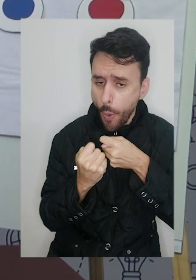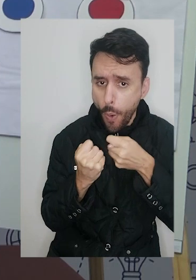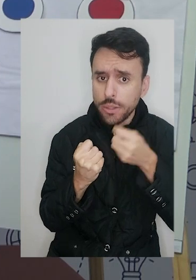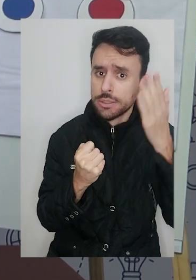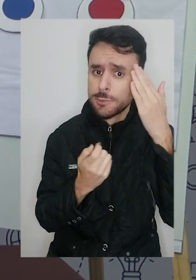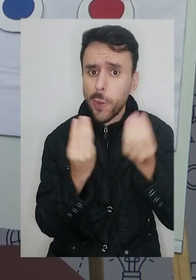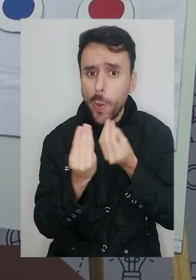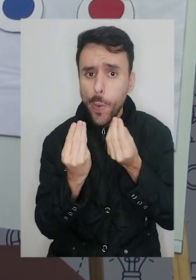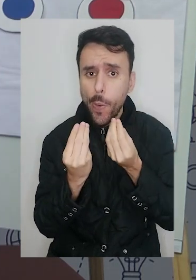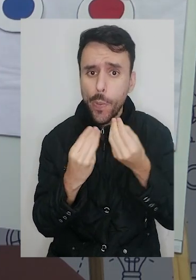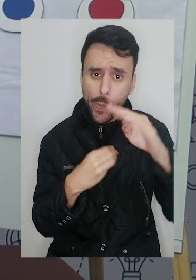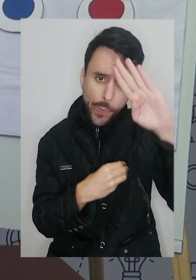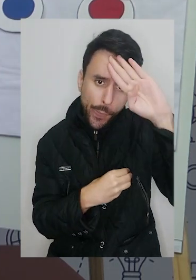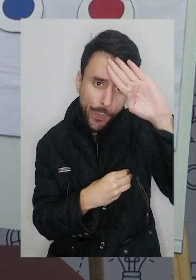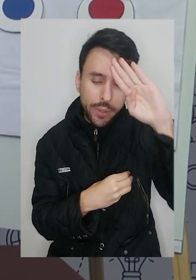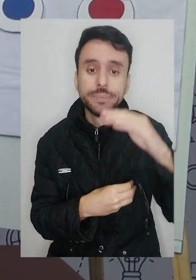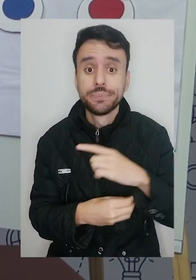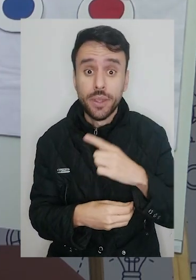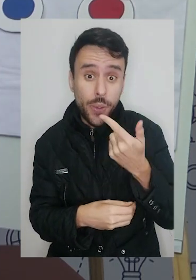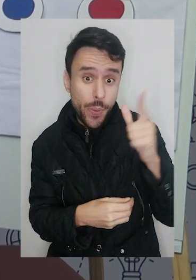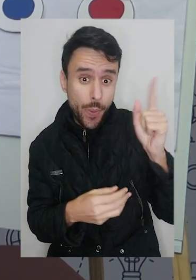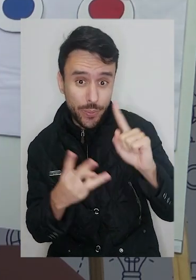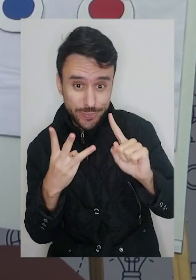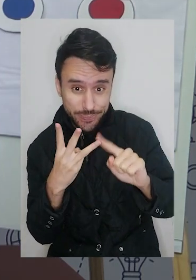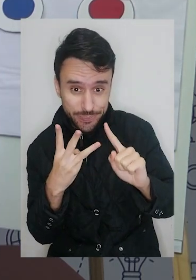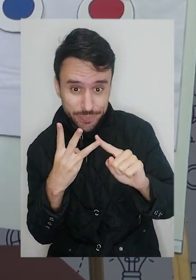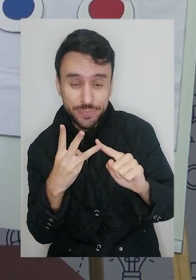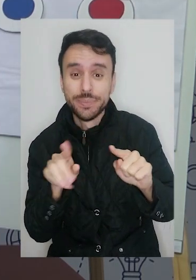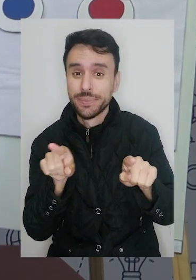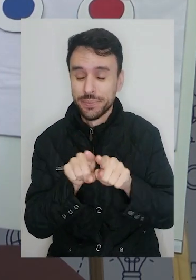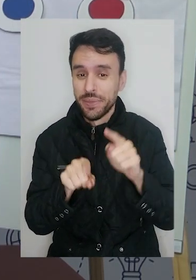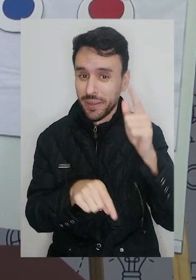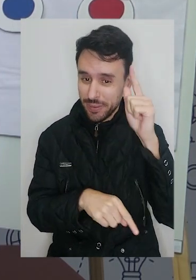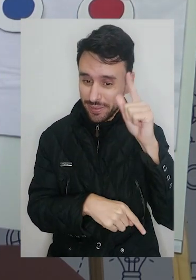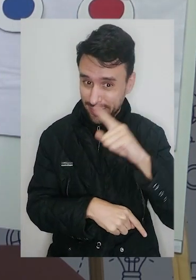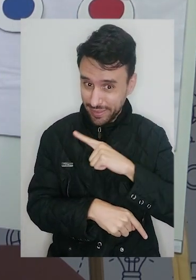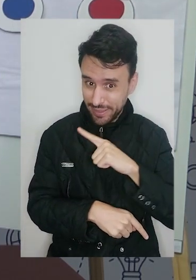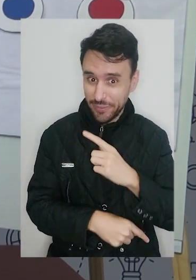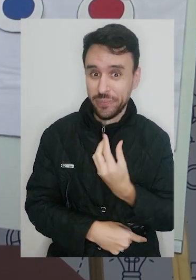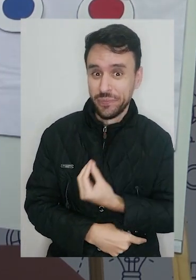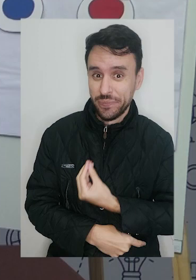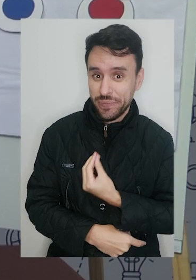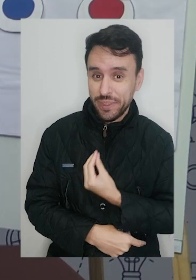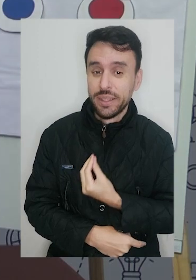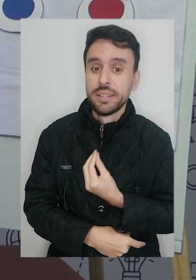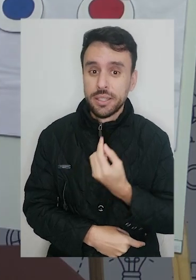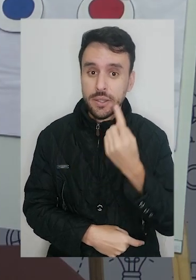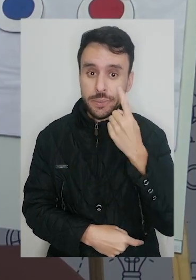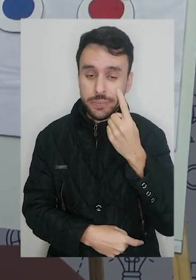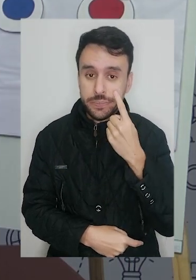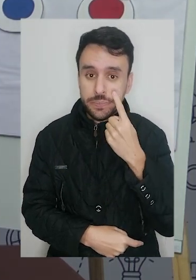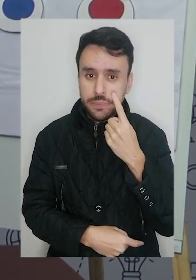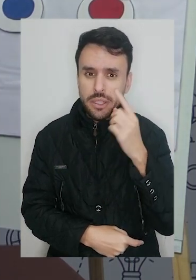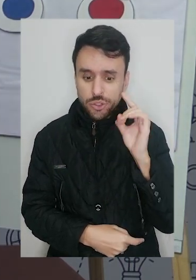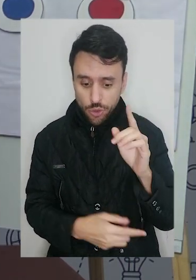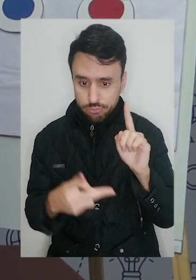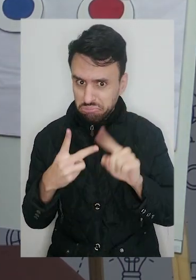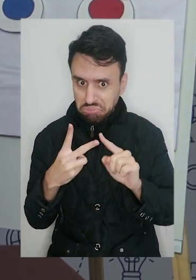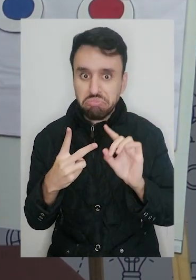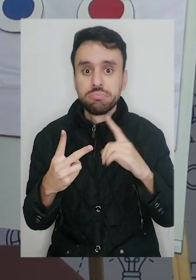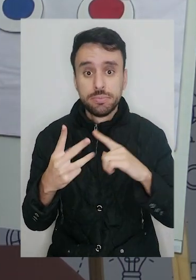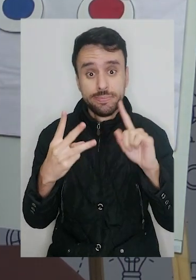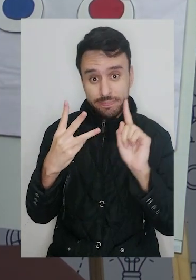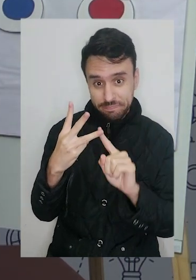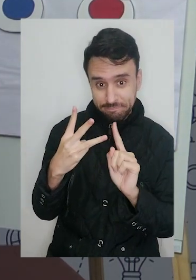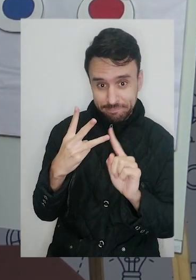digital. E também tem um outro termômetro para saber a nossa temperatura corporal. Não tem só o digital, não. Vamos